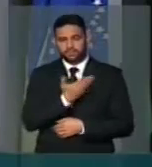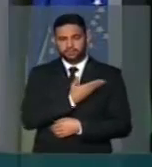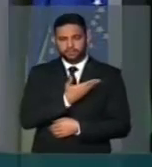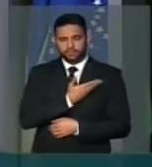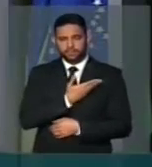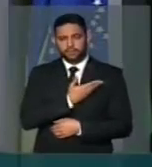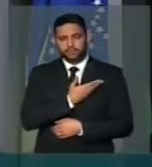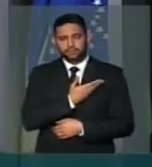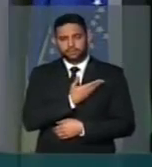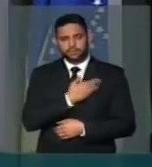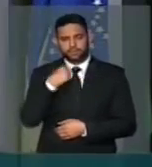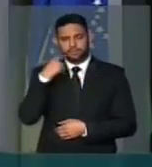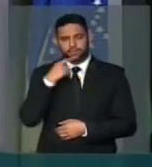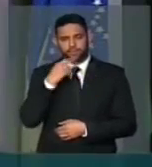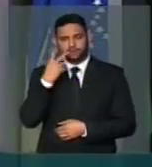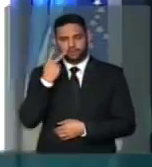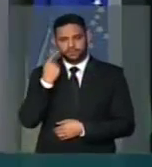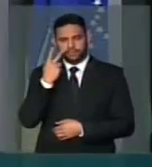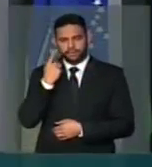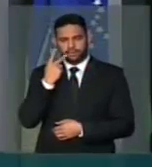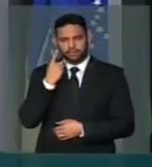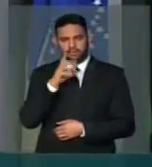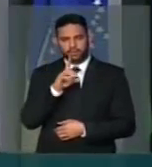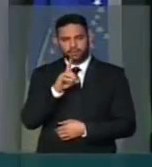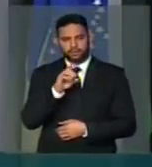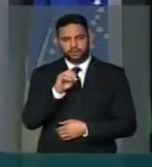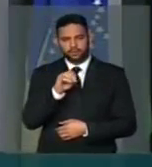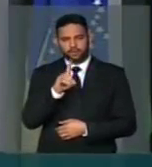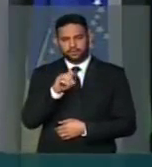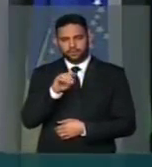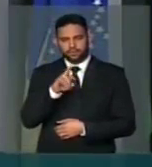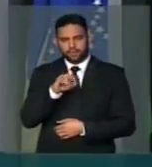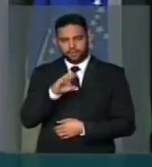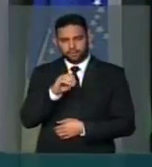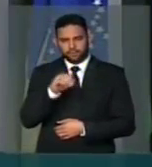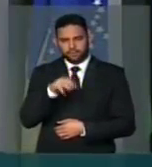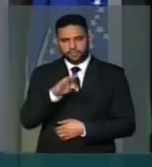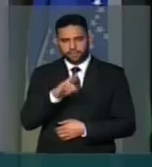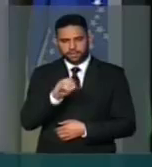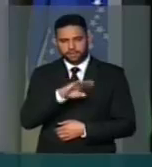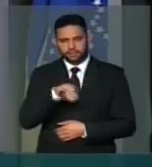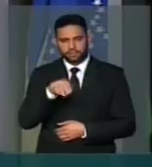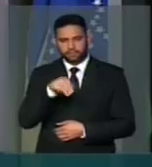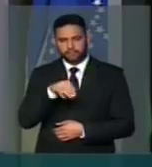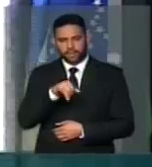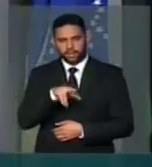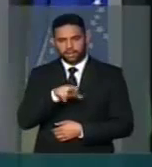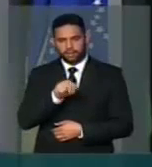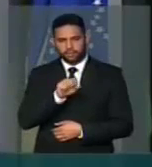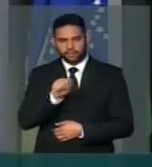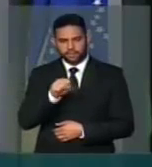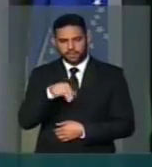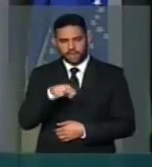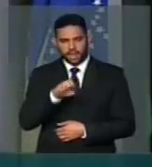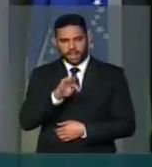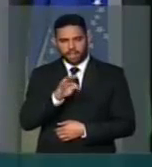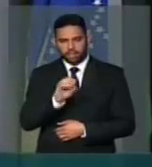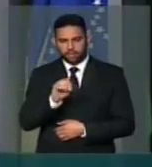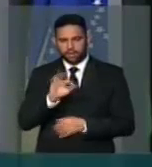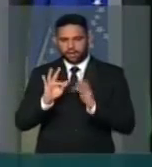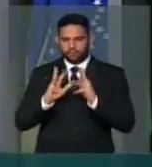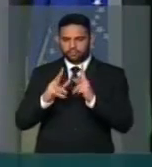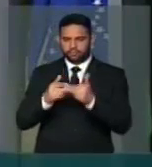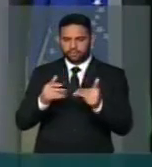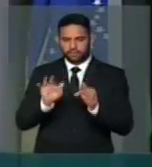companheiros deputados do Ceará, Odorico Monteiro, deputado Domingos Neto, a toda a